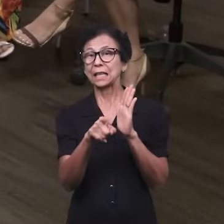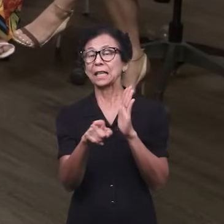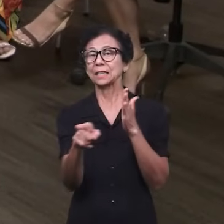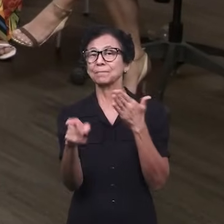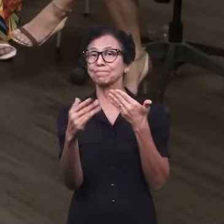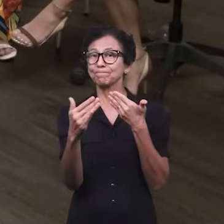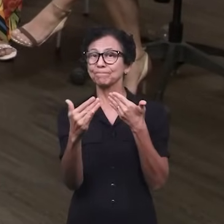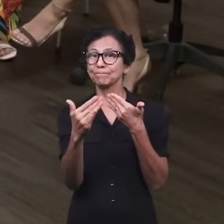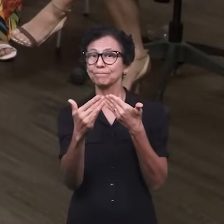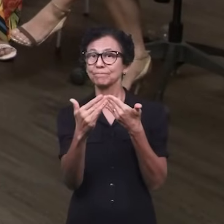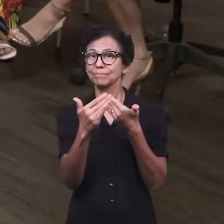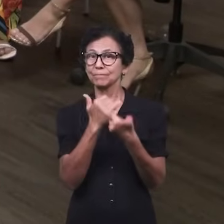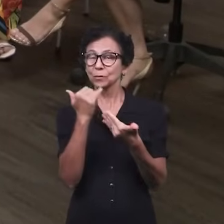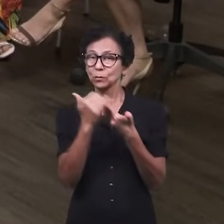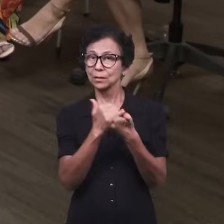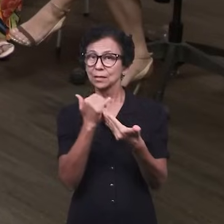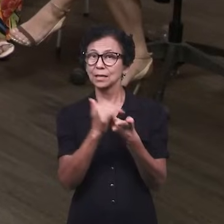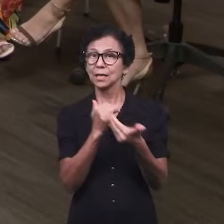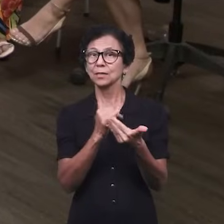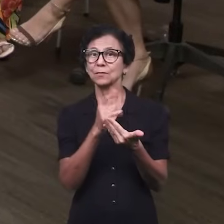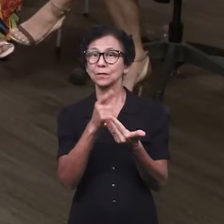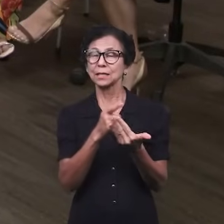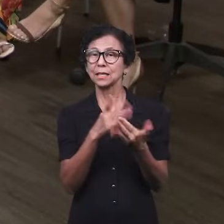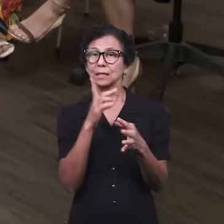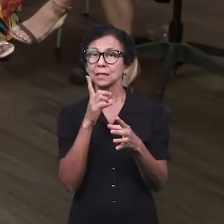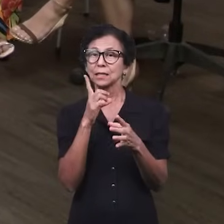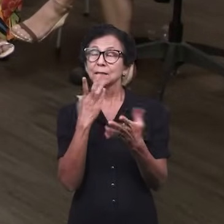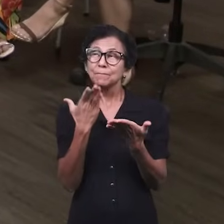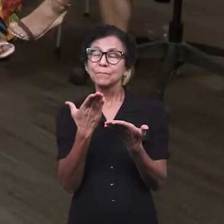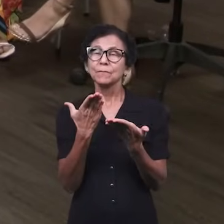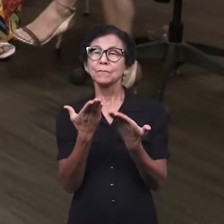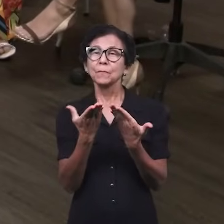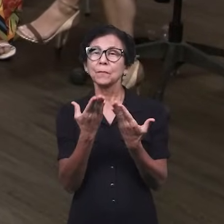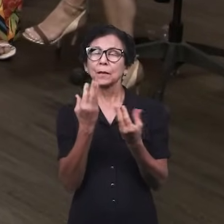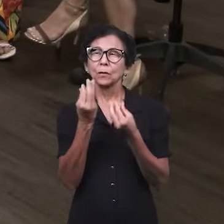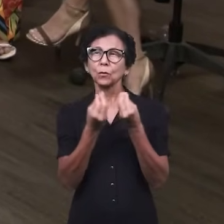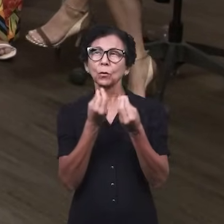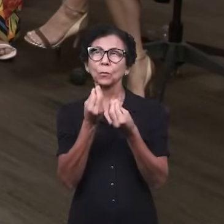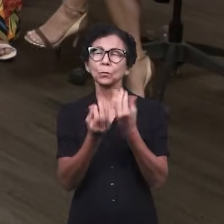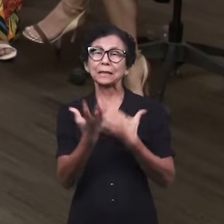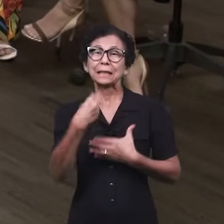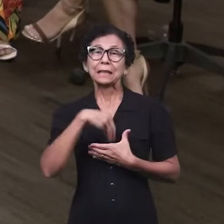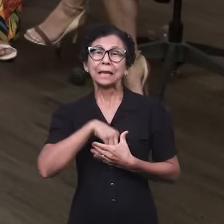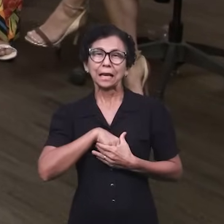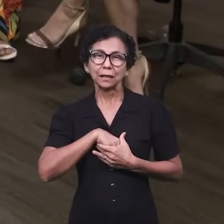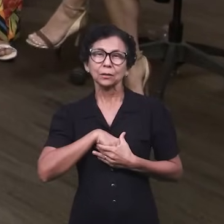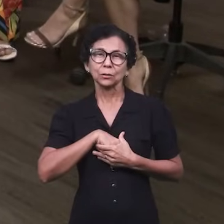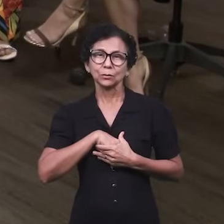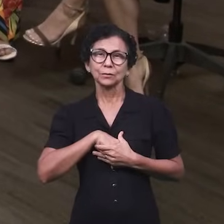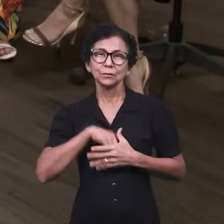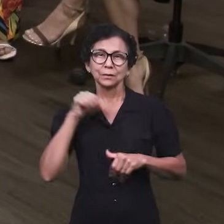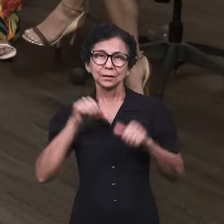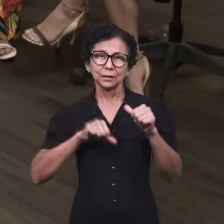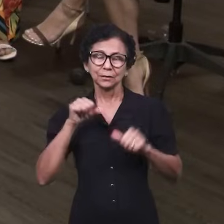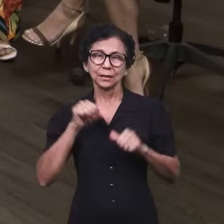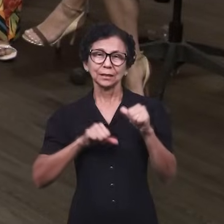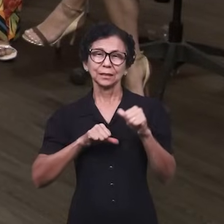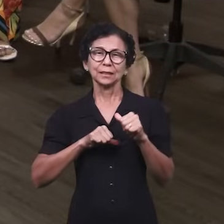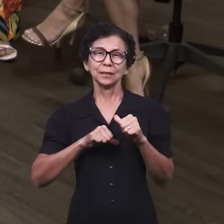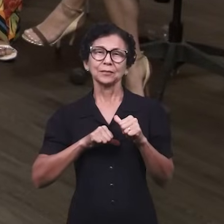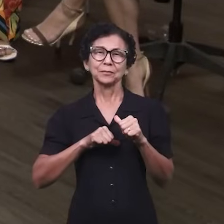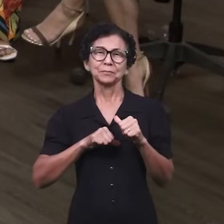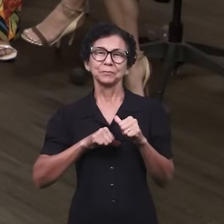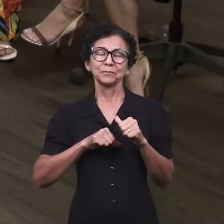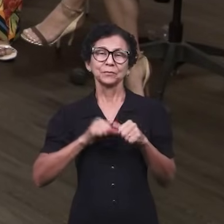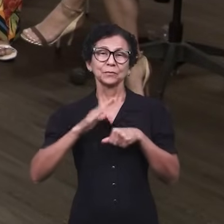você estava falando de um texto e eu ah ah também trouxe outro texto aqui em Apocalipse 12:11 diz assim e eles